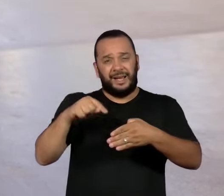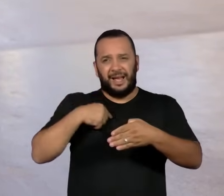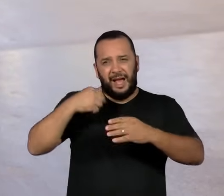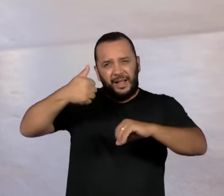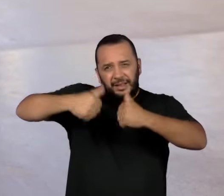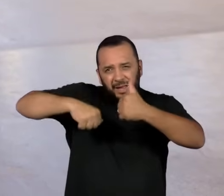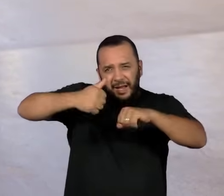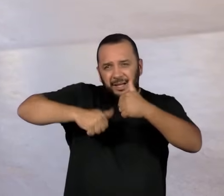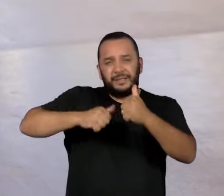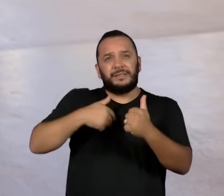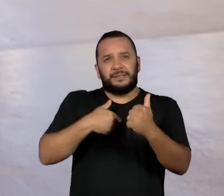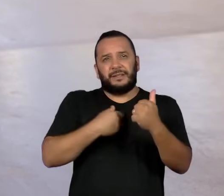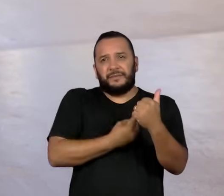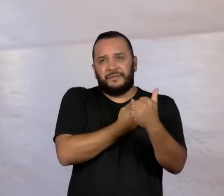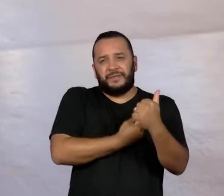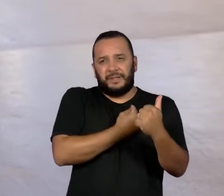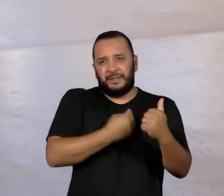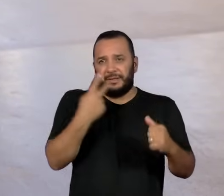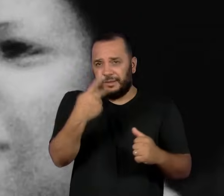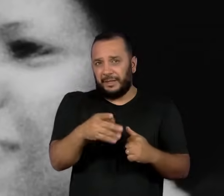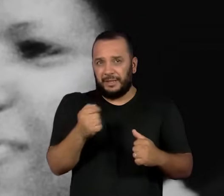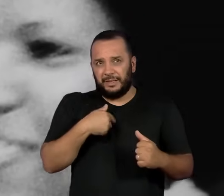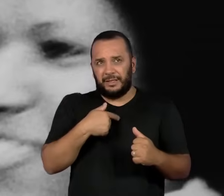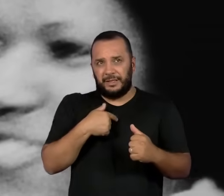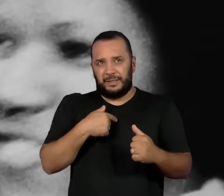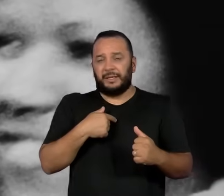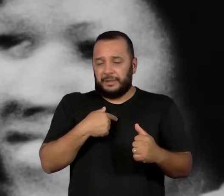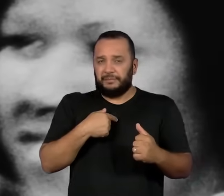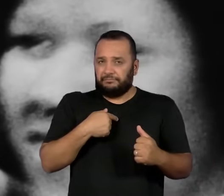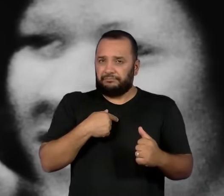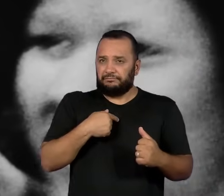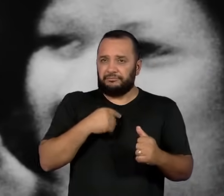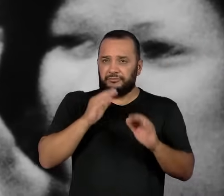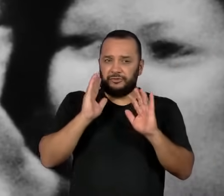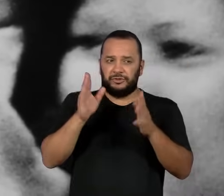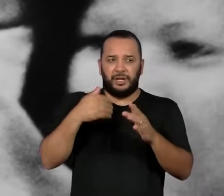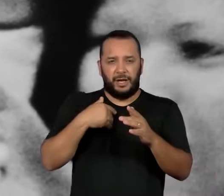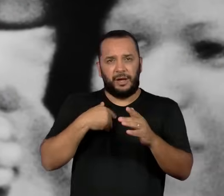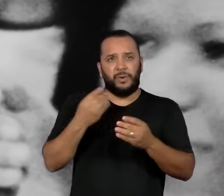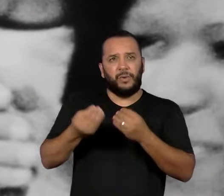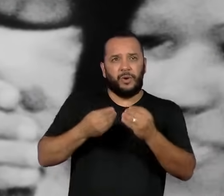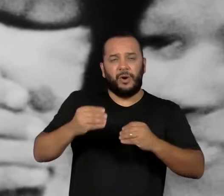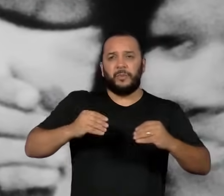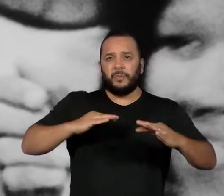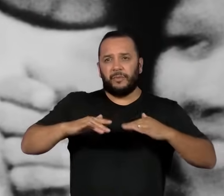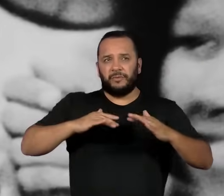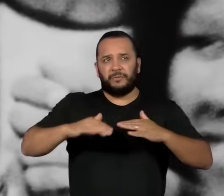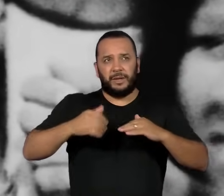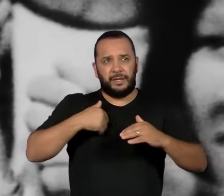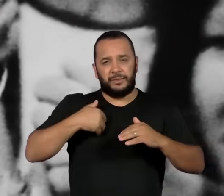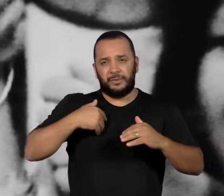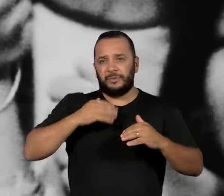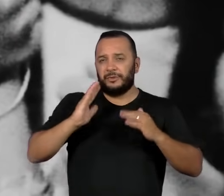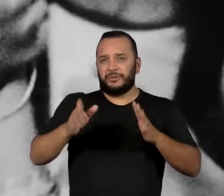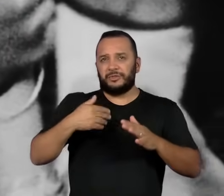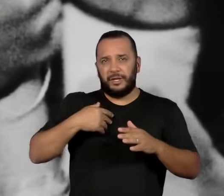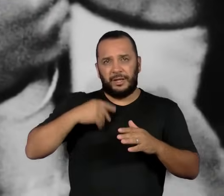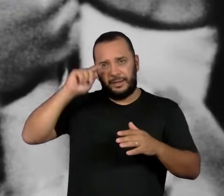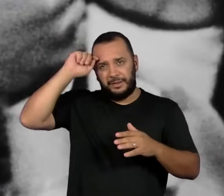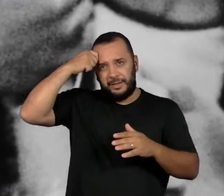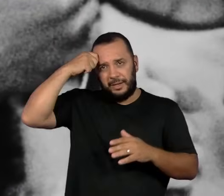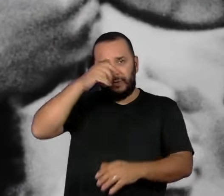dele, né, dentro do movimento Black Rio, a gente acaba traçando um pouco o que foi o movimento Black Rio. Ele é uma figura